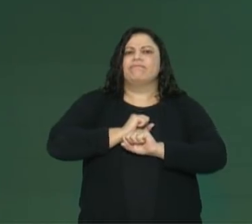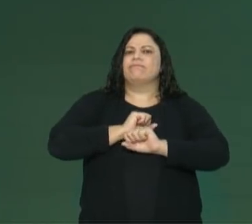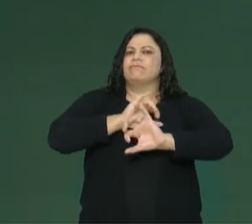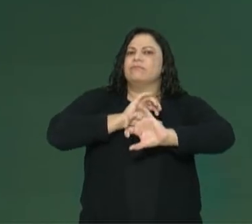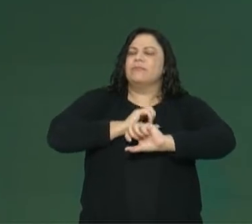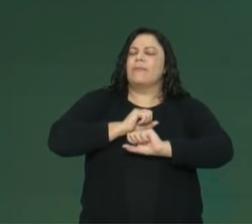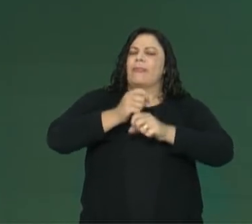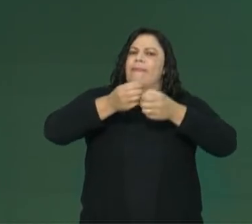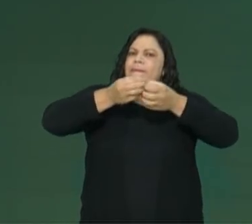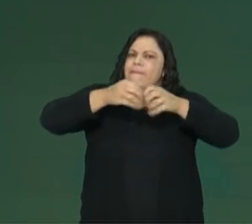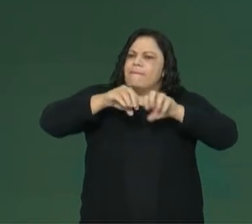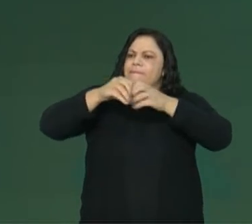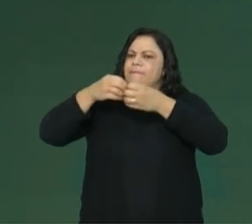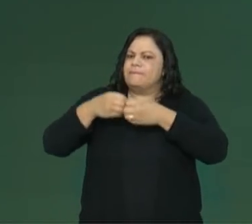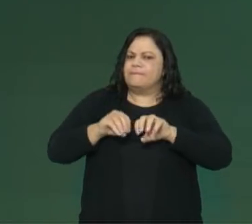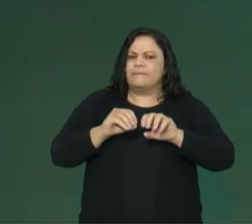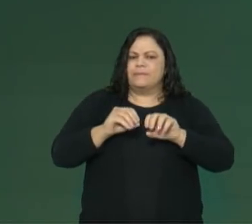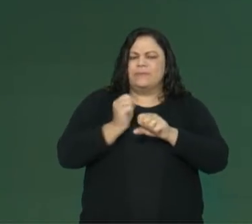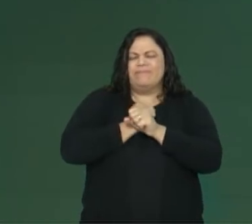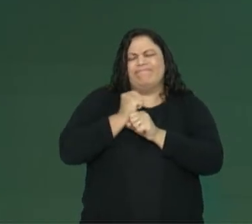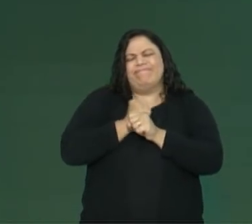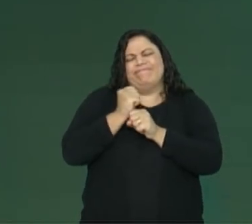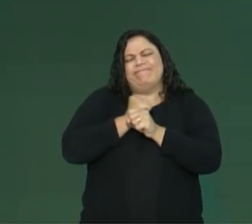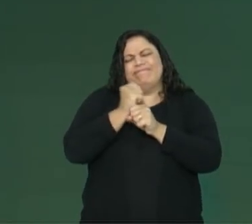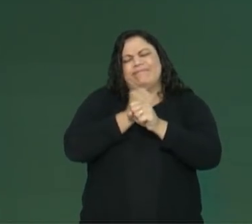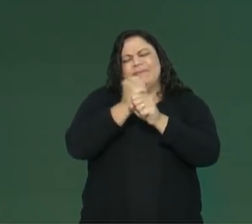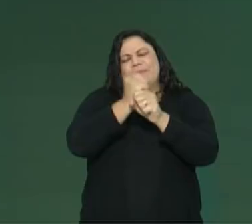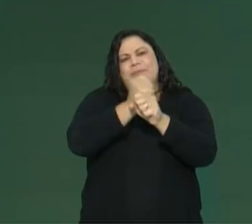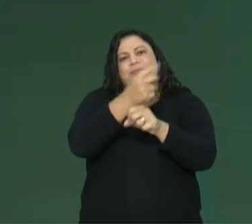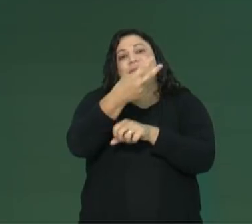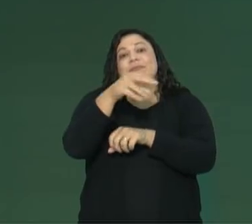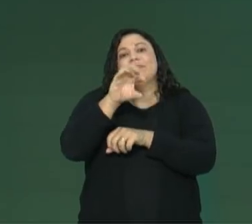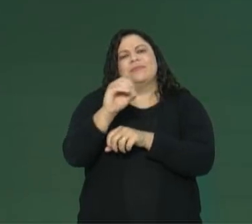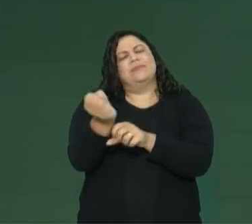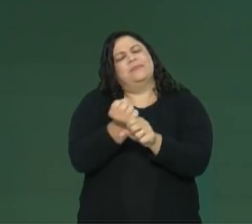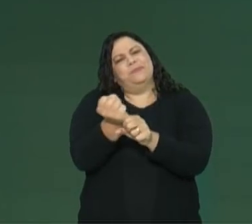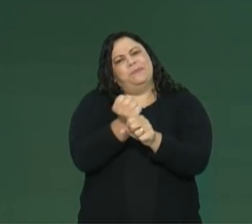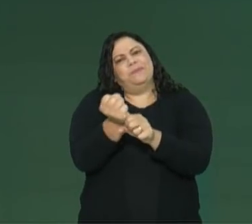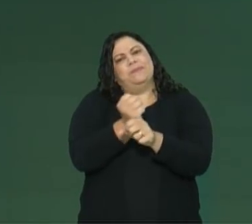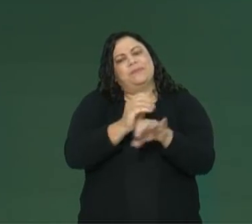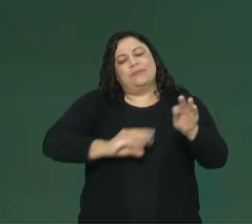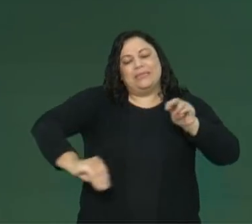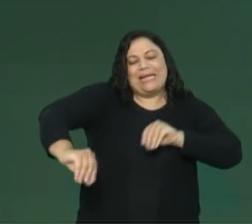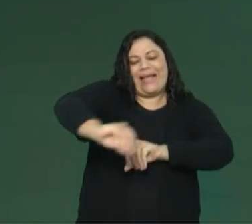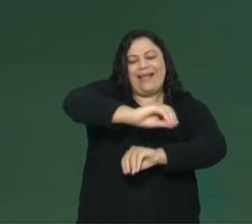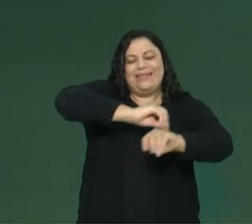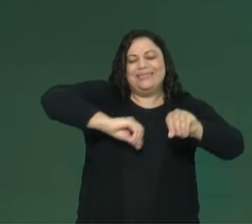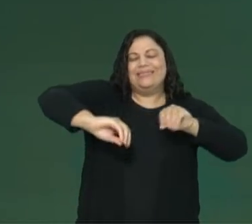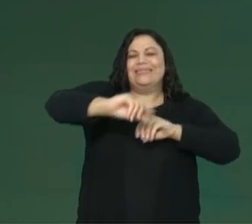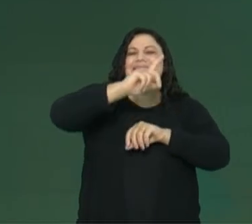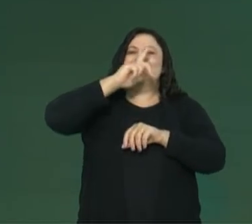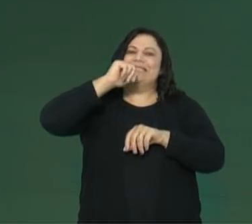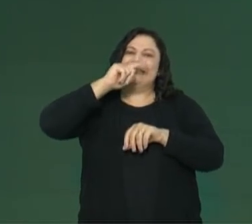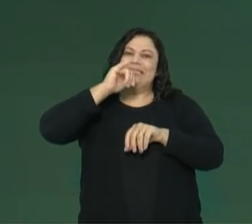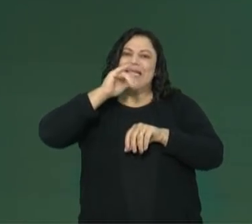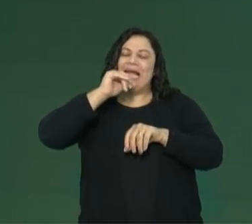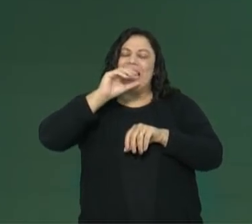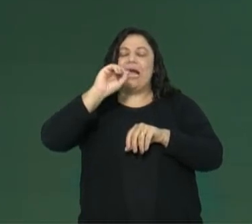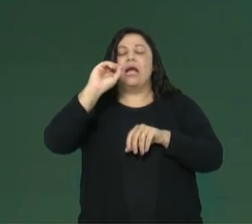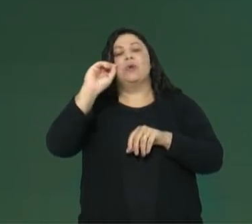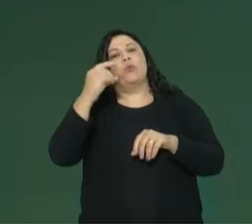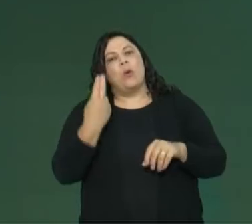permanecer viáveis por mais de 20 anos no solo ou na água. Então, é um processo